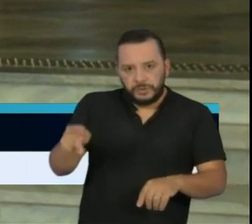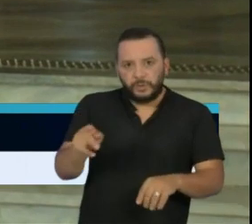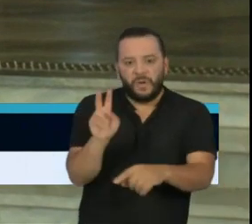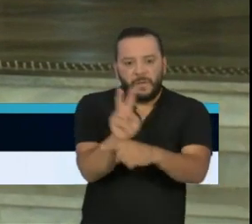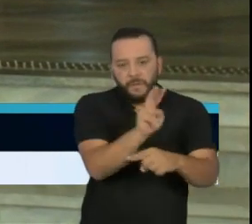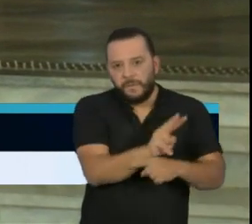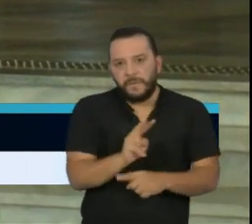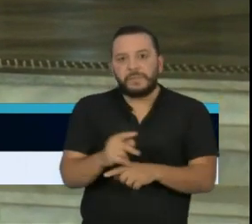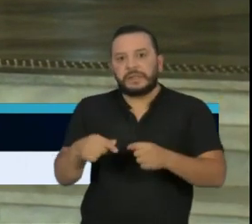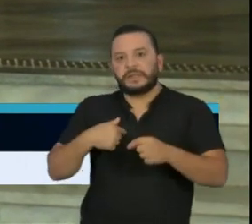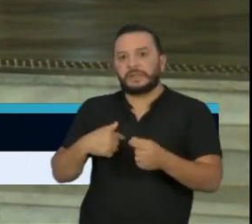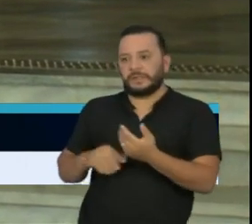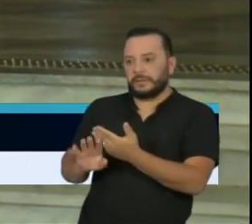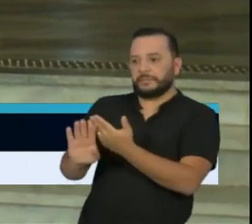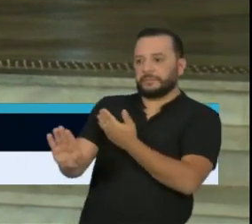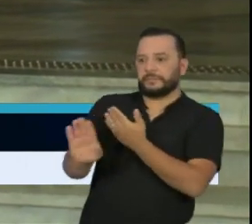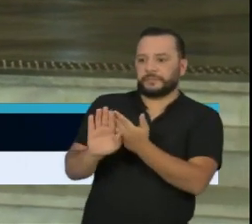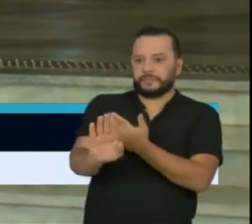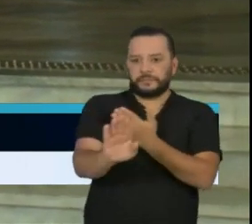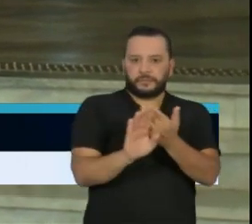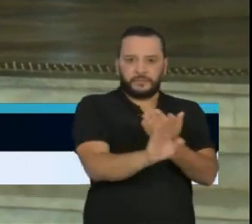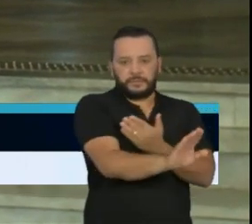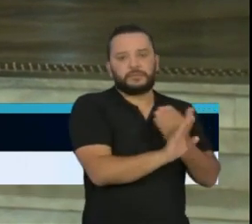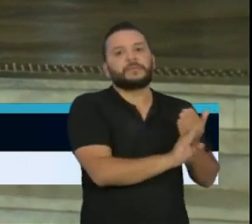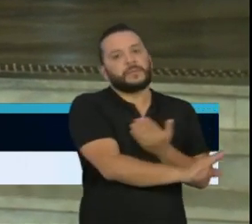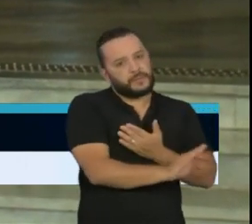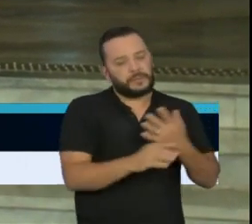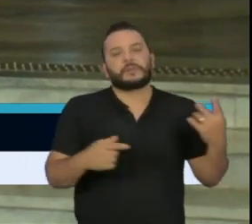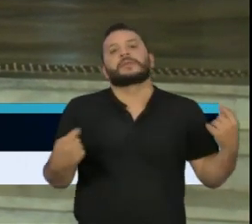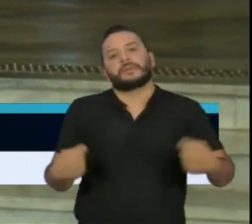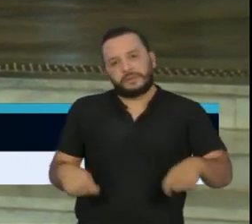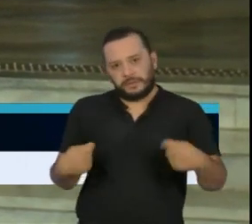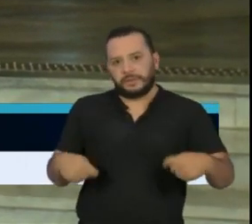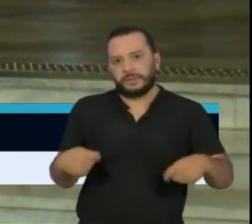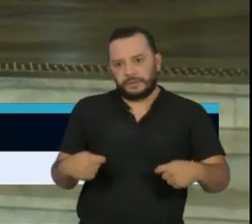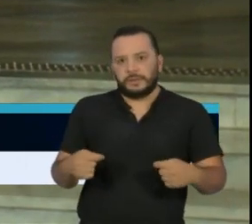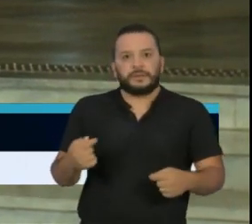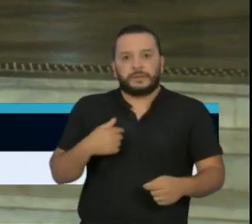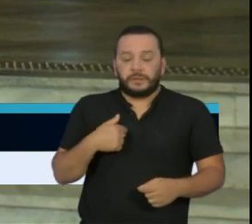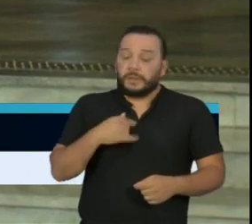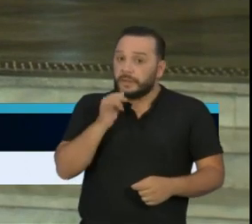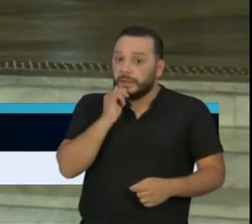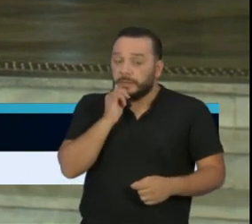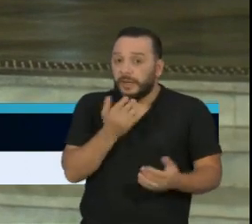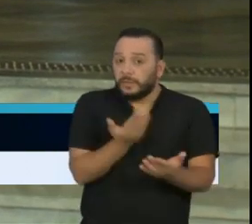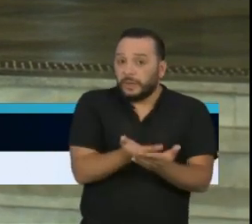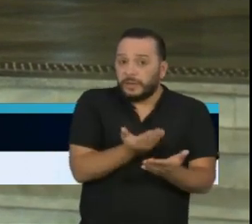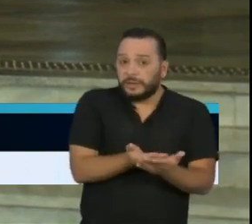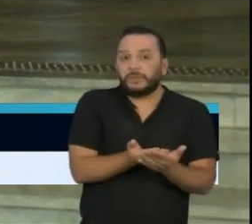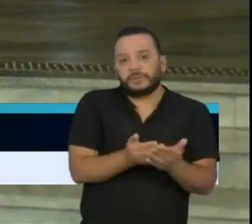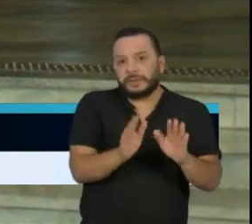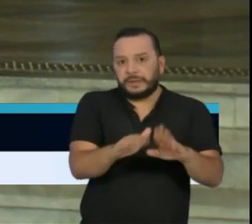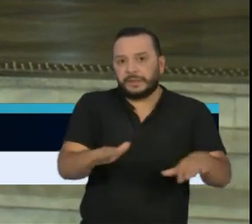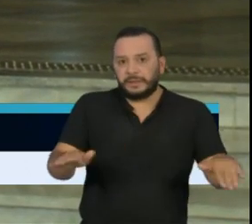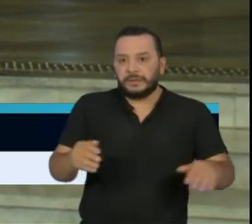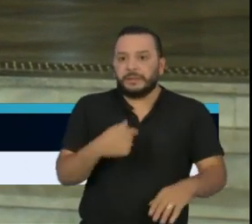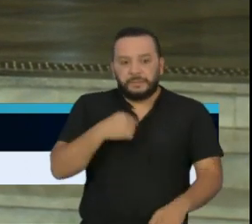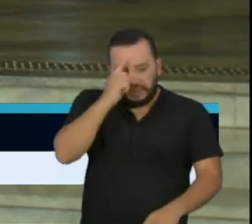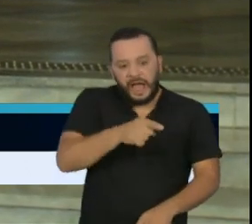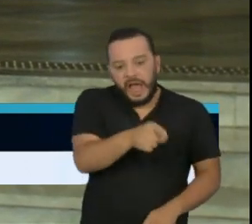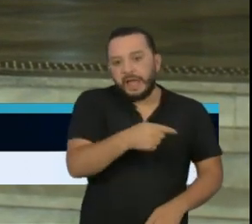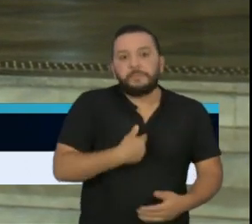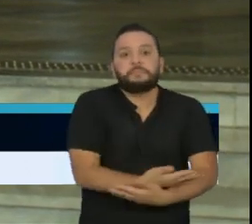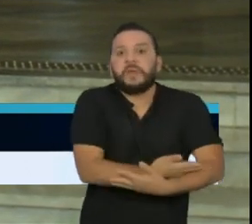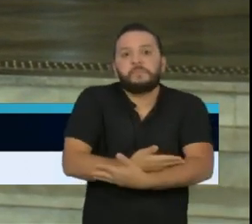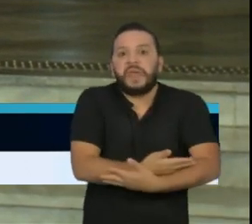o distanciamento que nós vamos buscar para as outras etapas não será igual para a educação infantil, porque não é possível você determinar para uma criança, para um